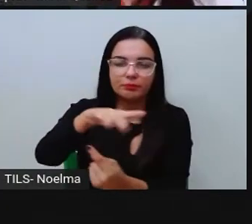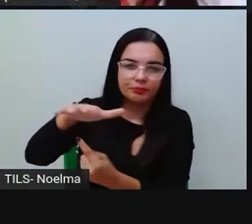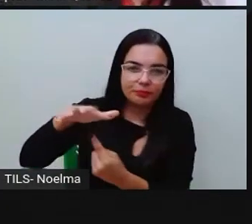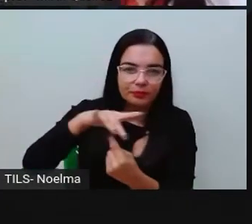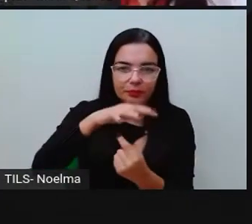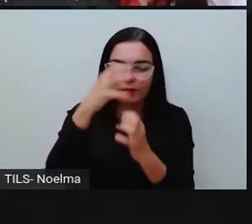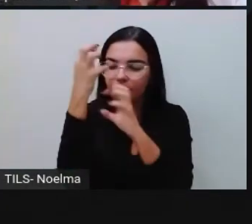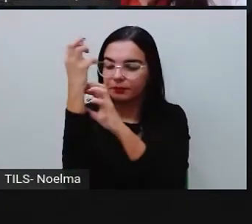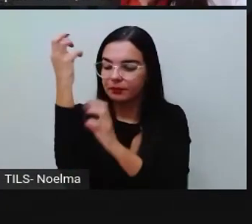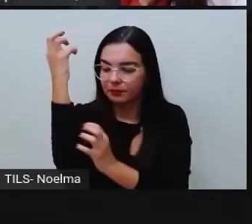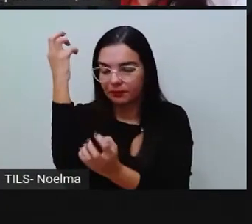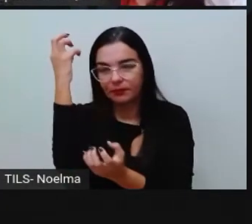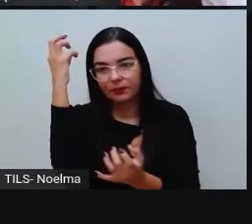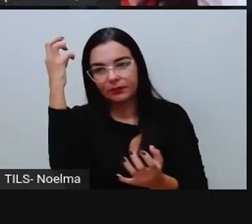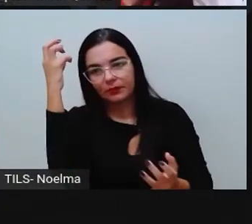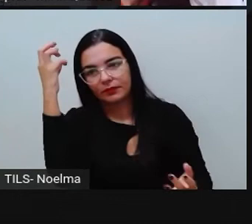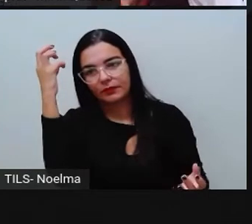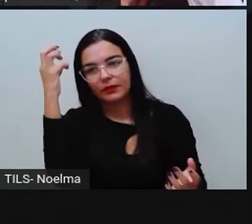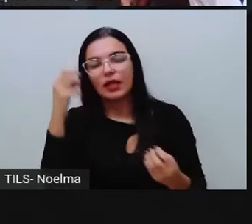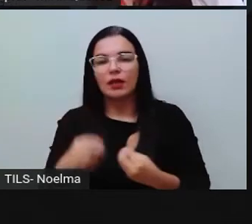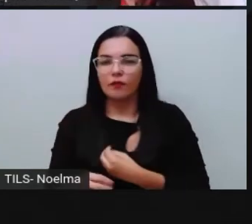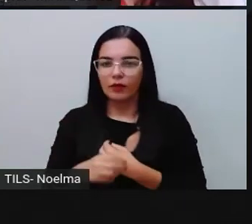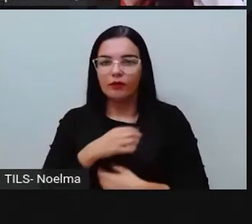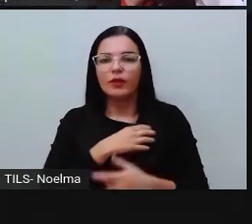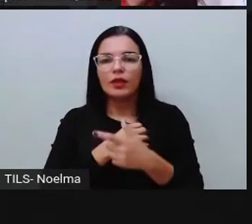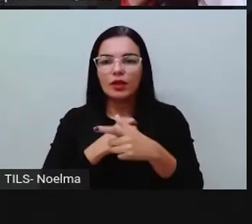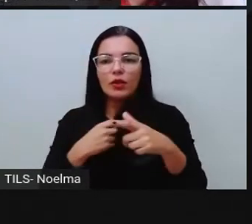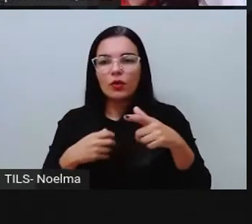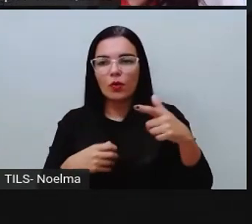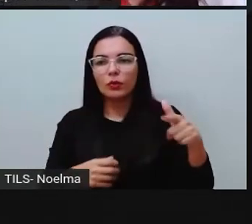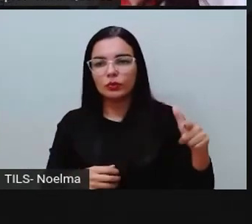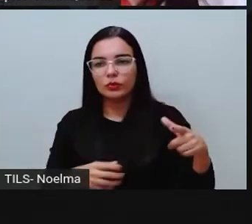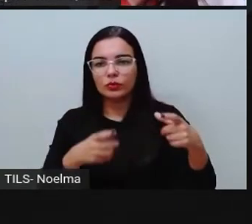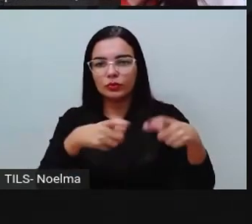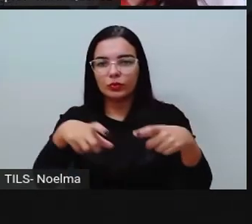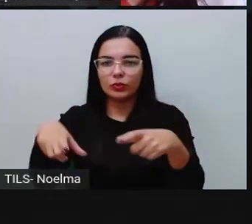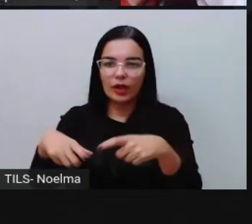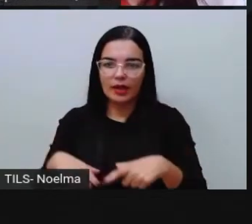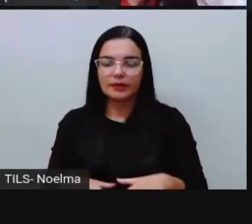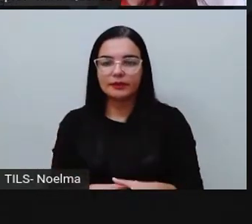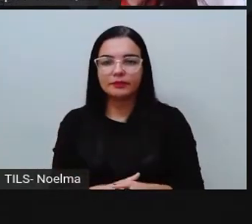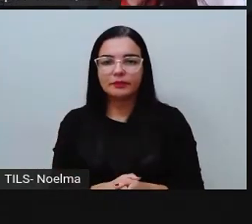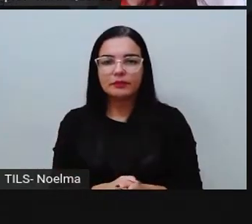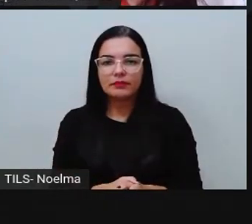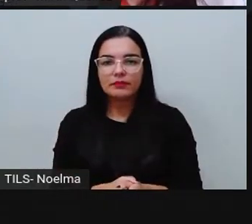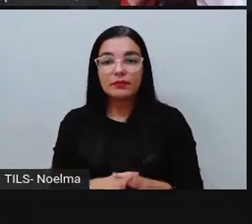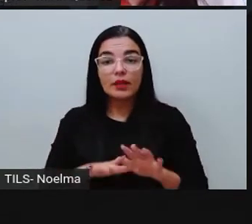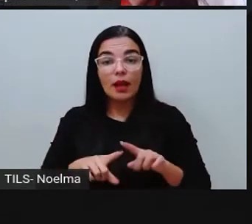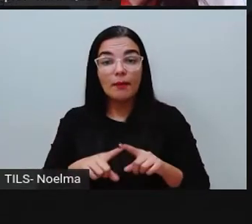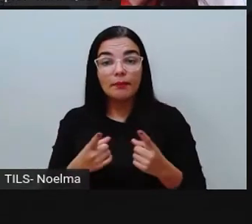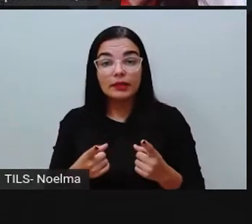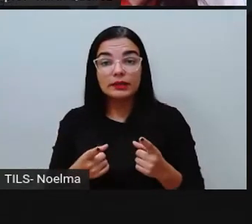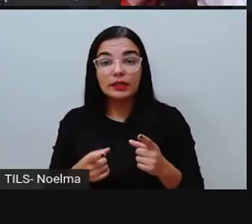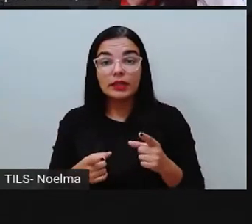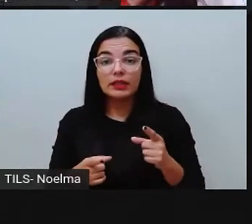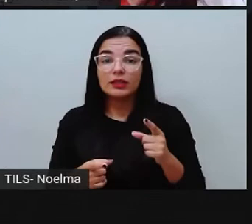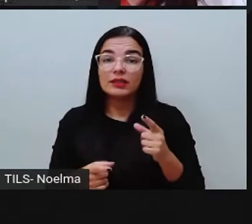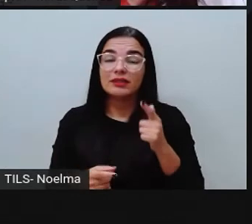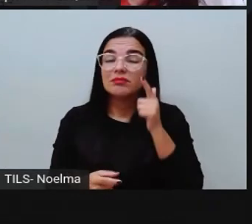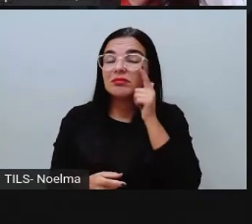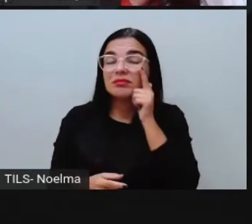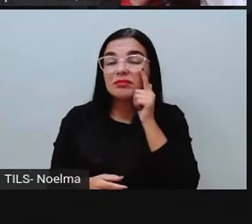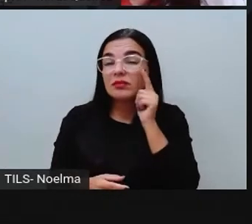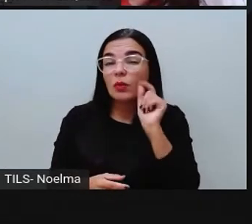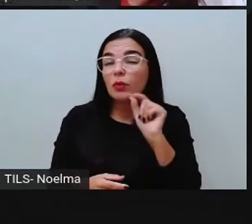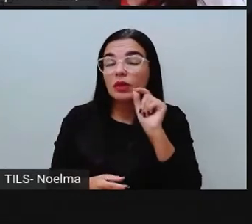um animal exclusivo da Caatinga, ele vive também em outros biomas. E apesar disso, o animal já não é visto em países